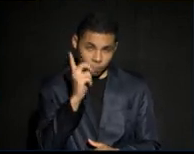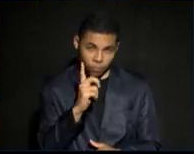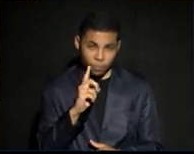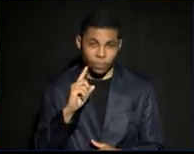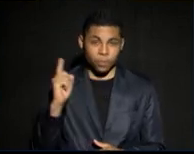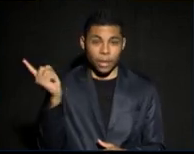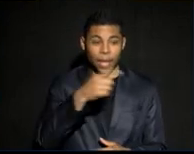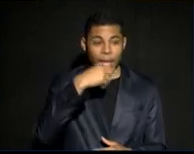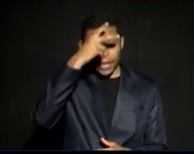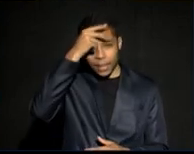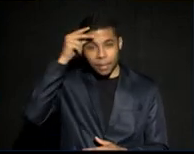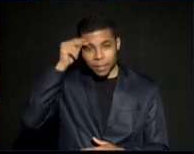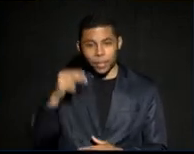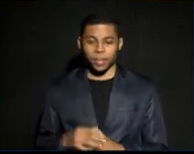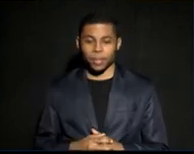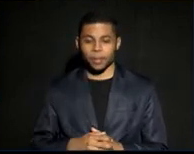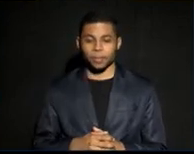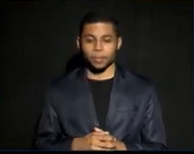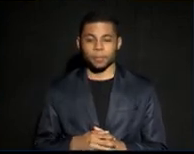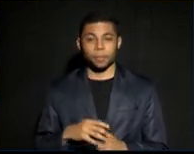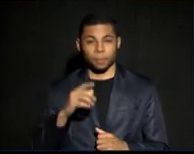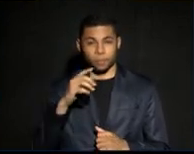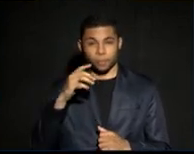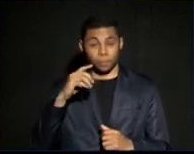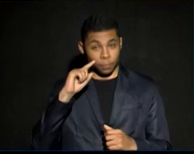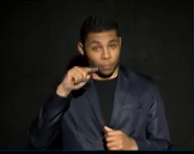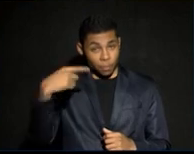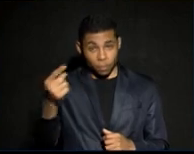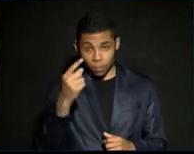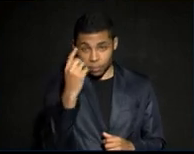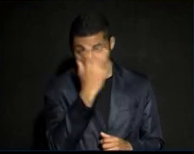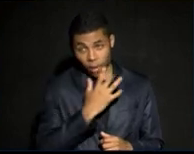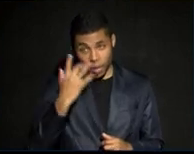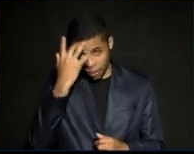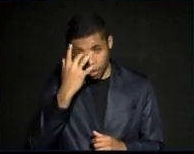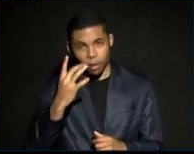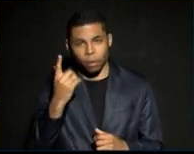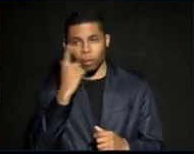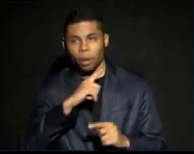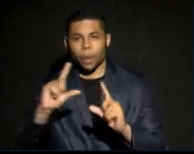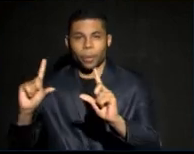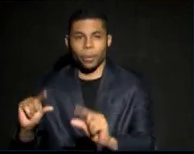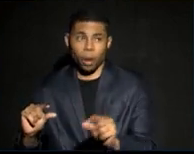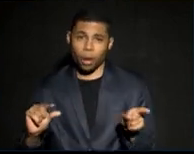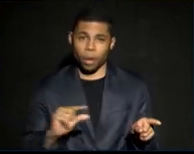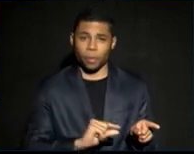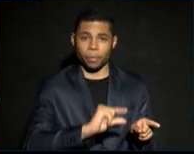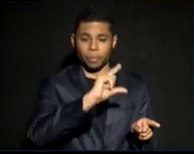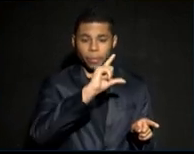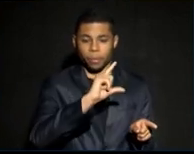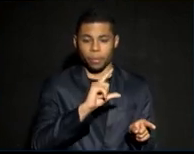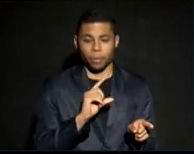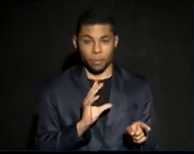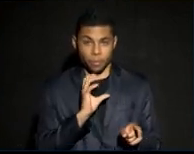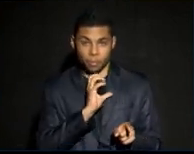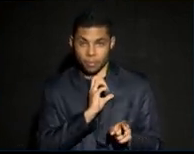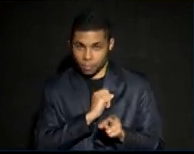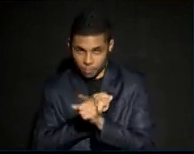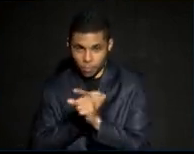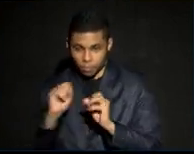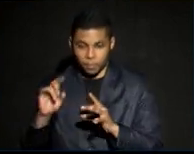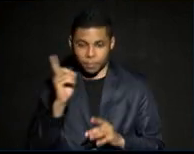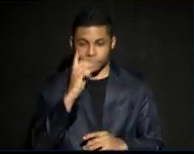todo o prefeito antes do Haddad e depois do Haddad diminuir o filho de creche ele conseguiu aumentar Cadê o valor o amor pela educação